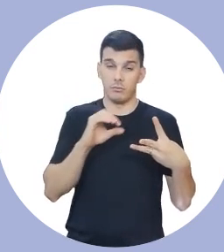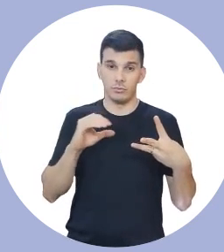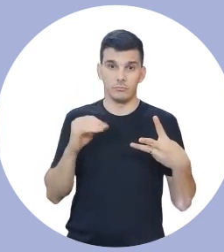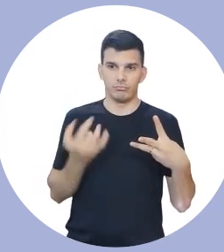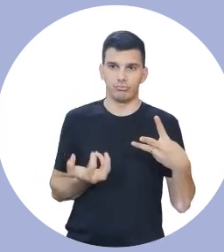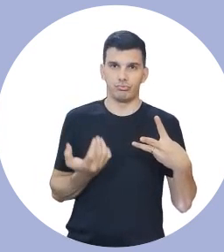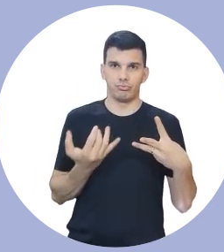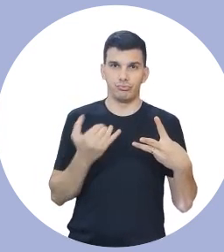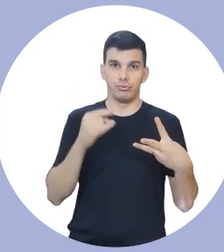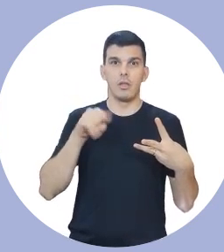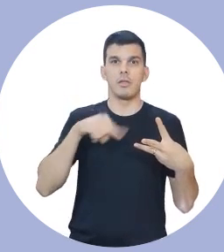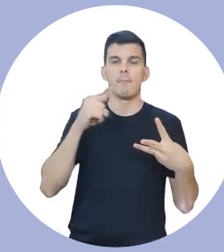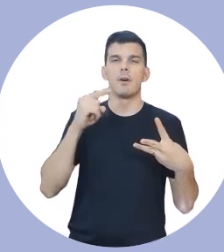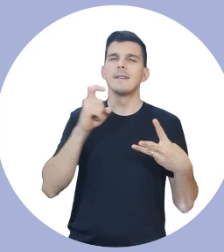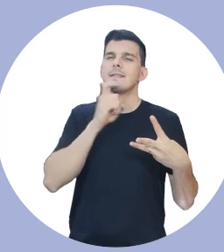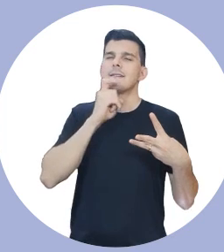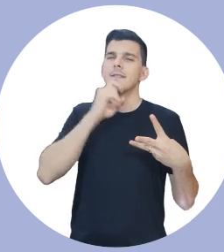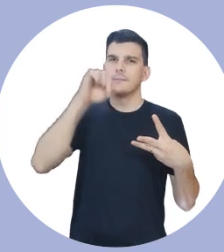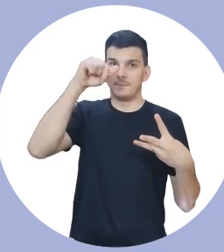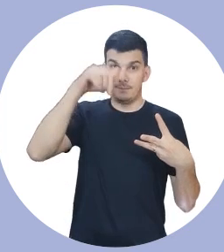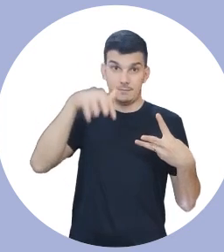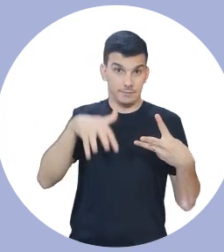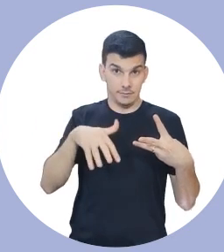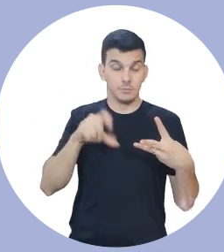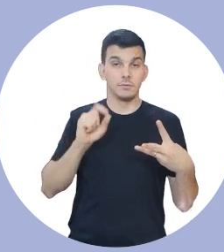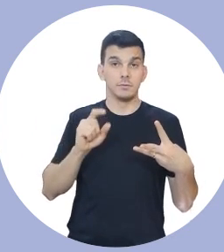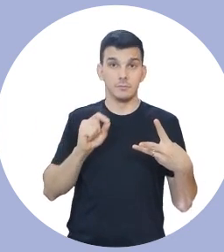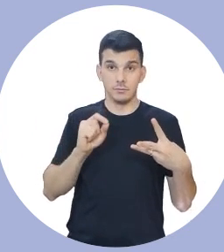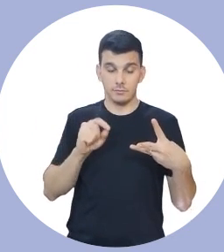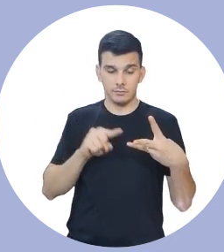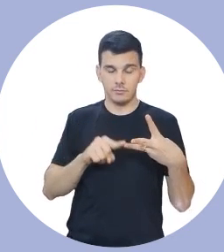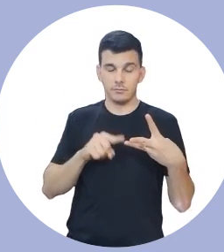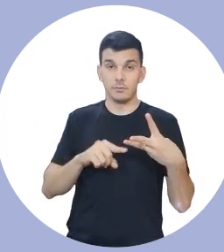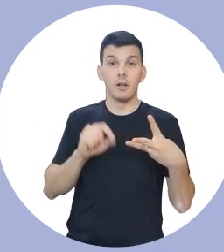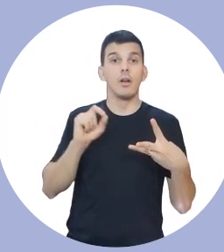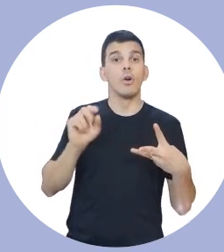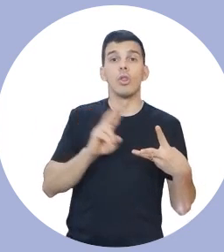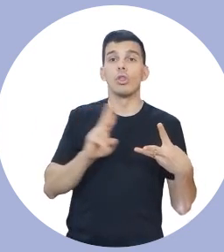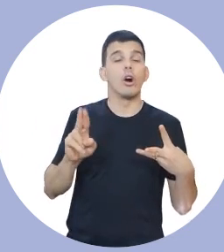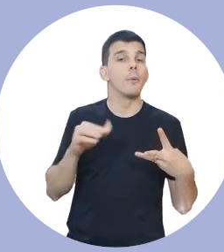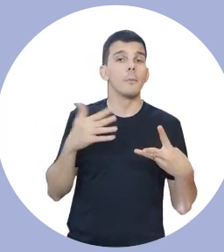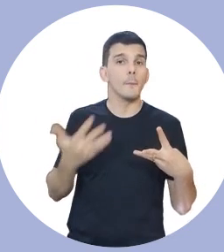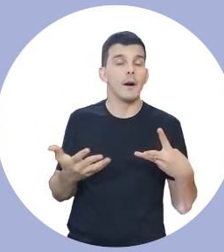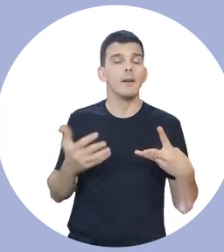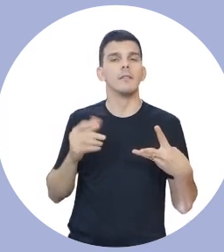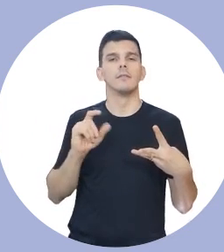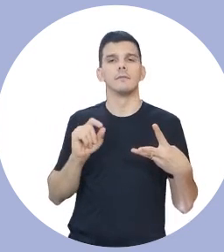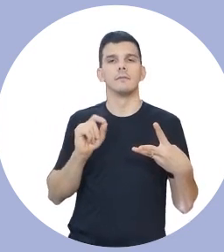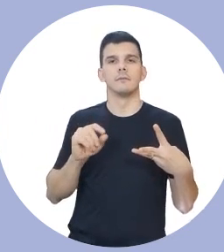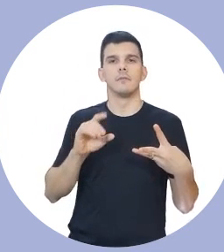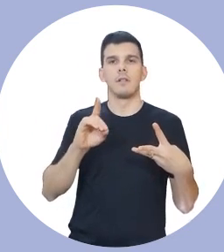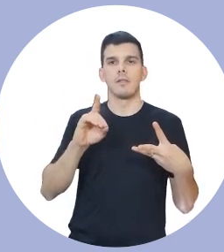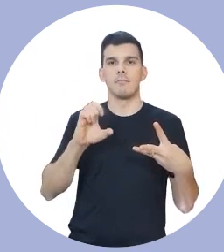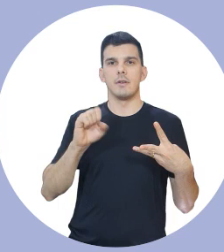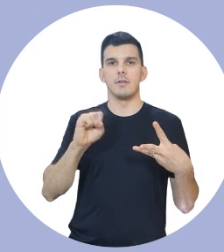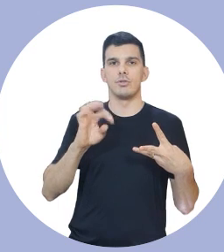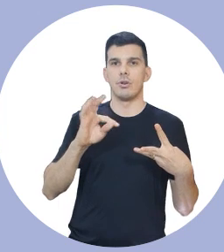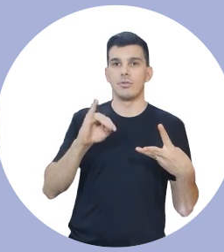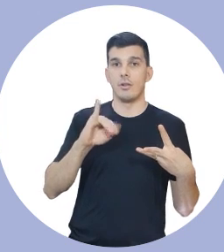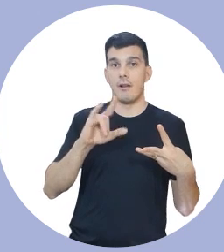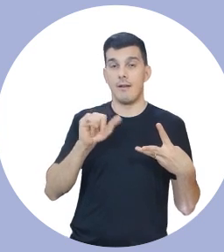temperatura, você aquece a água, depois você congela logo depois. Aquecer e congelar no mesmo sistema, a gente tem